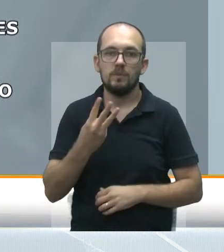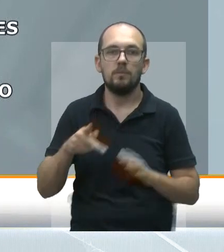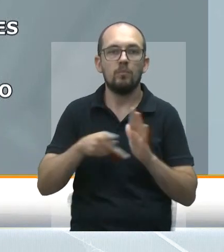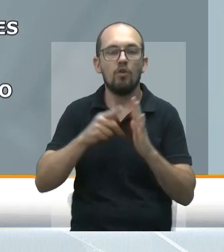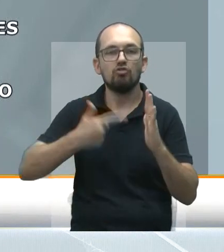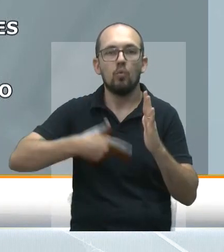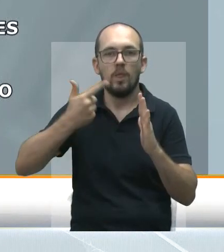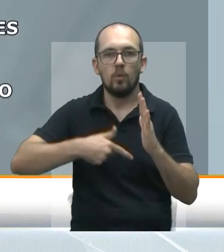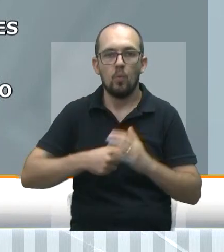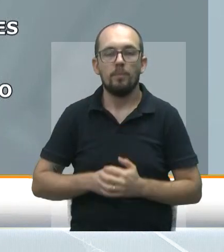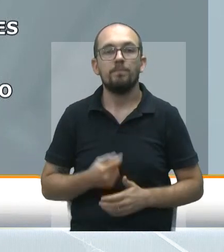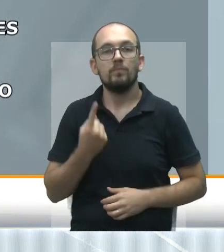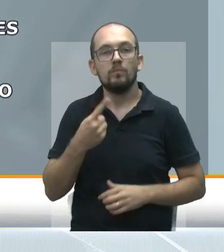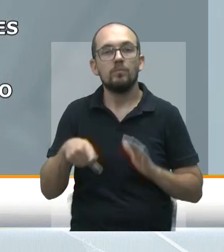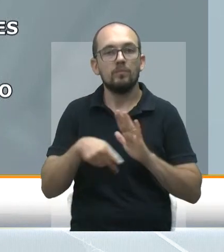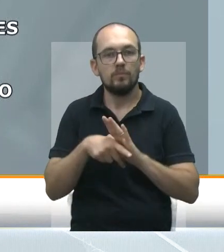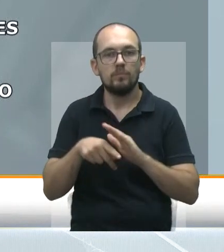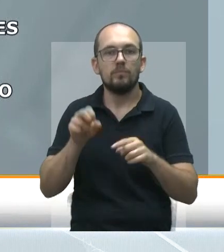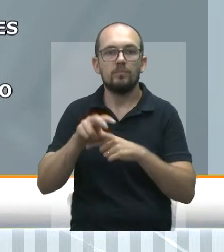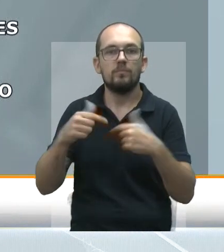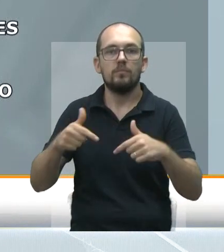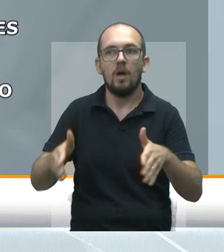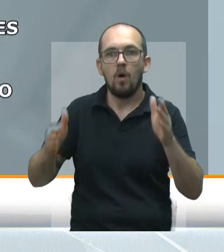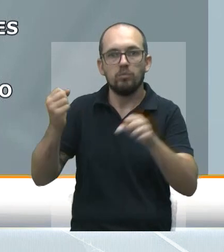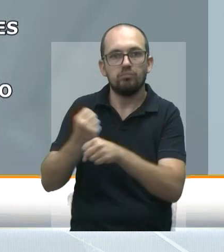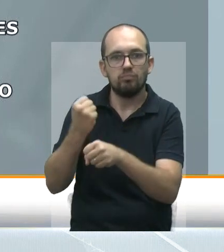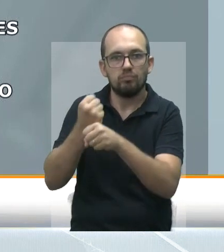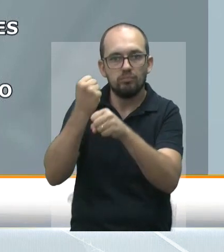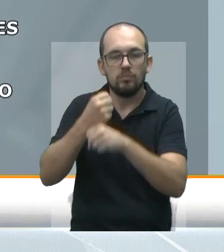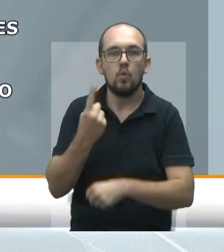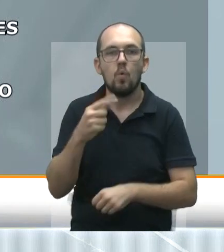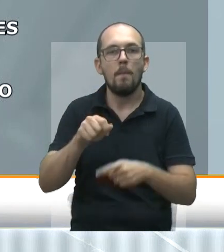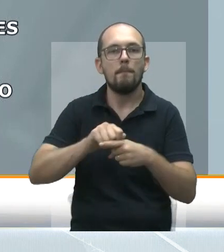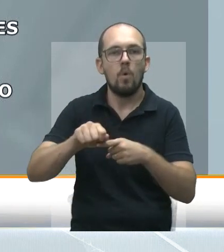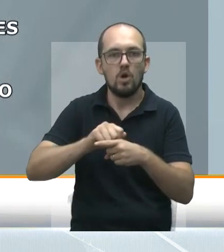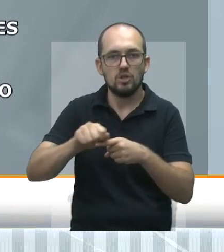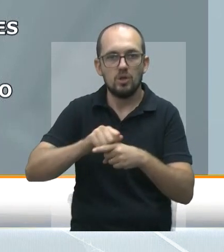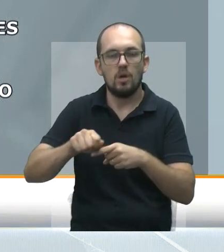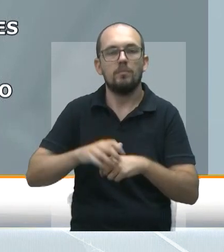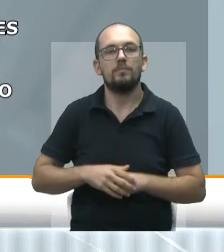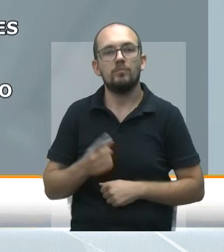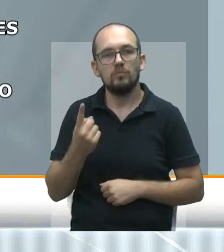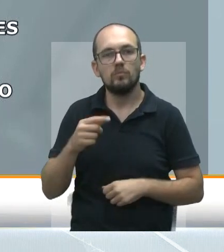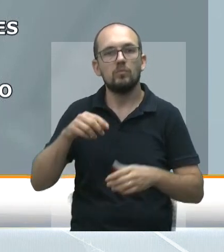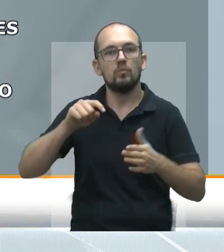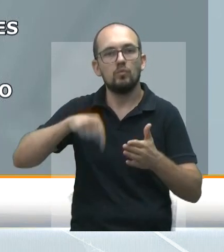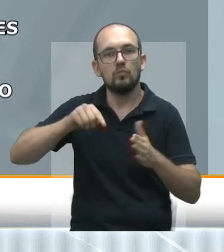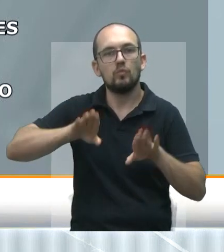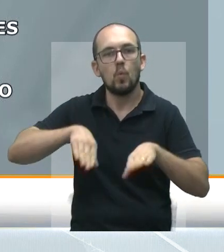uma vaga para auxiliar de manutenção de edificações, uma para borracheiro, uma para costureira de